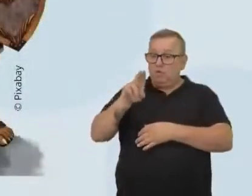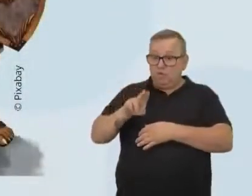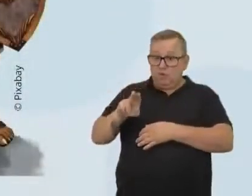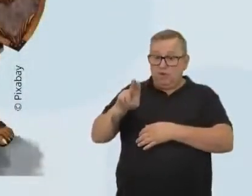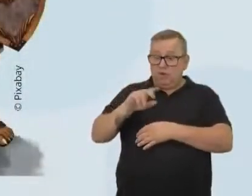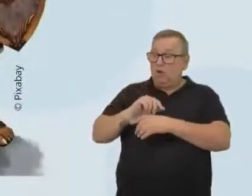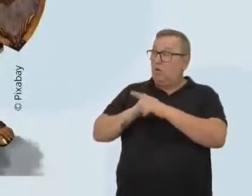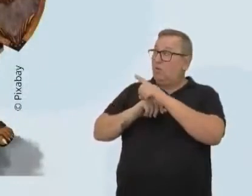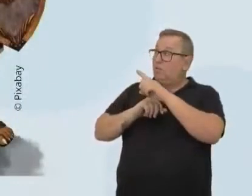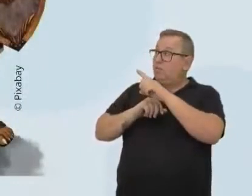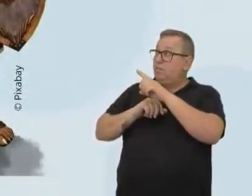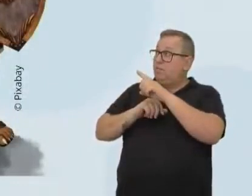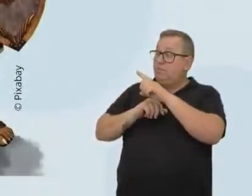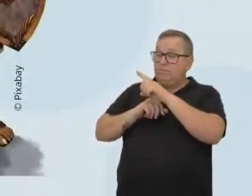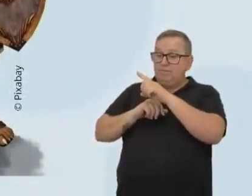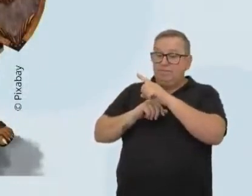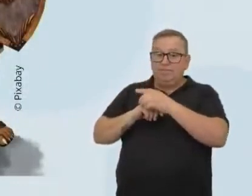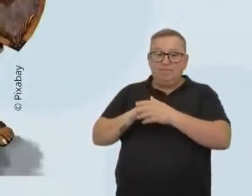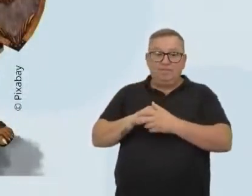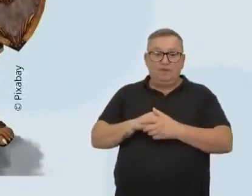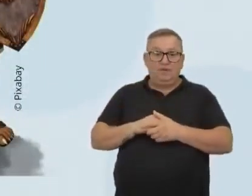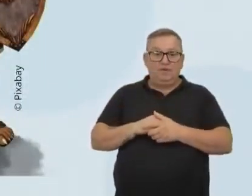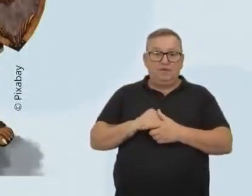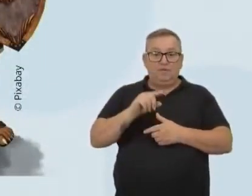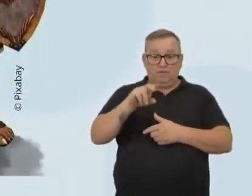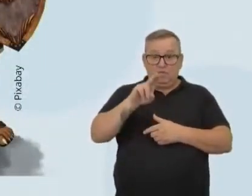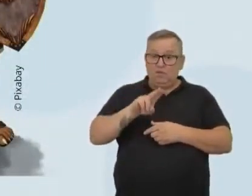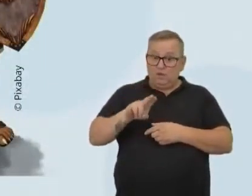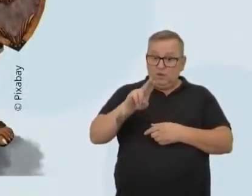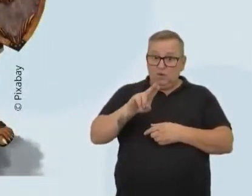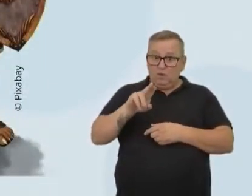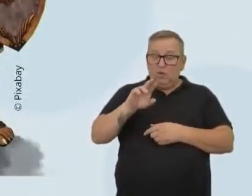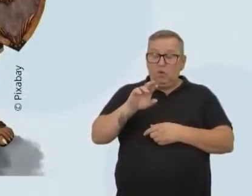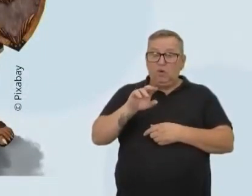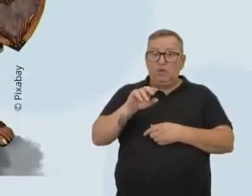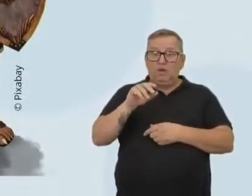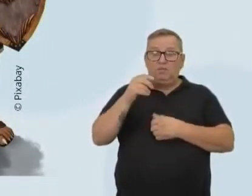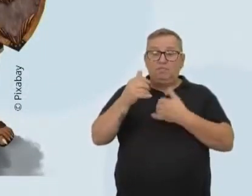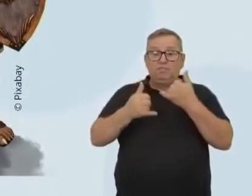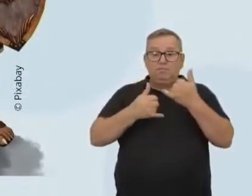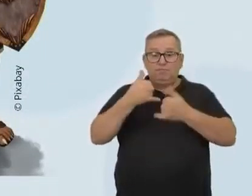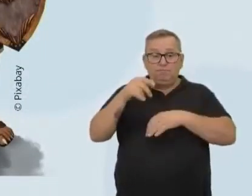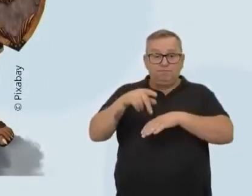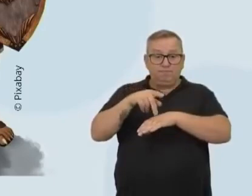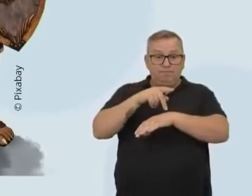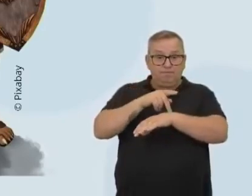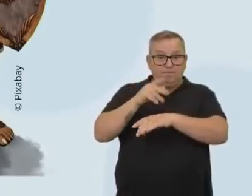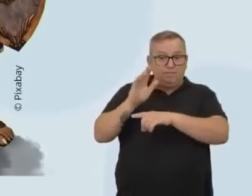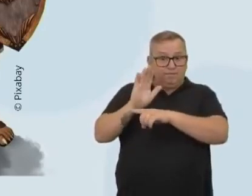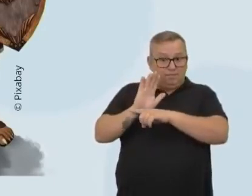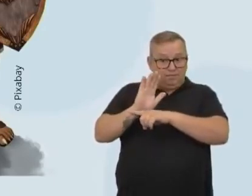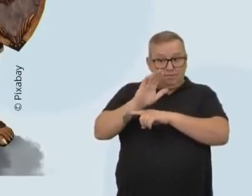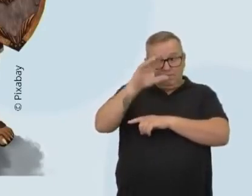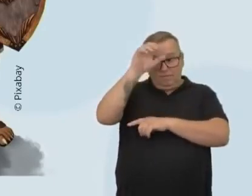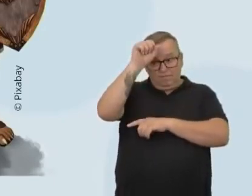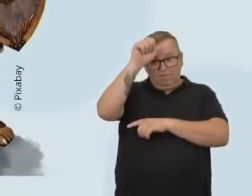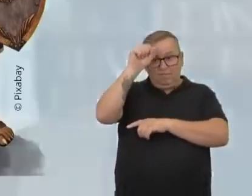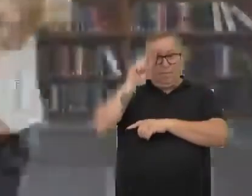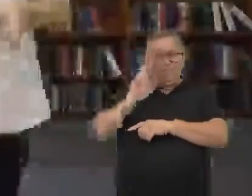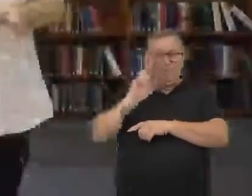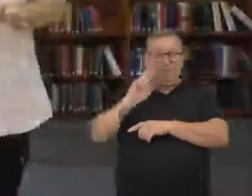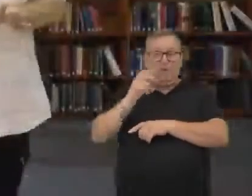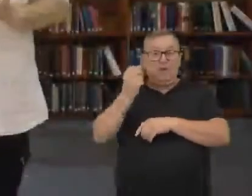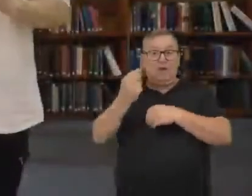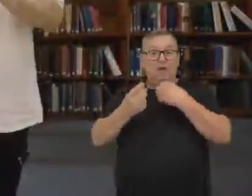jogos pedagógicos, uma sugestão em forma de perguntas, né? Você usa jogos pedagógicos para auxiliar a sua aprendizagem? Então, a gente já vê que